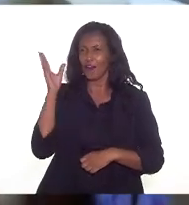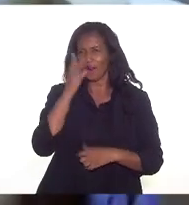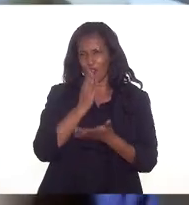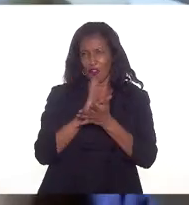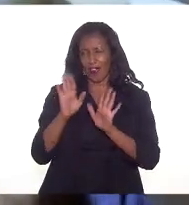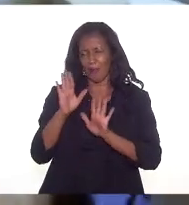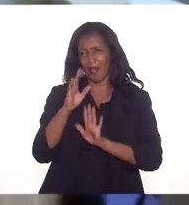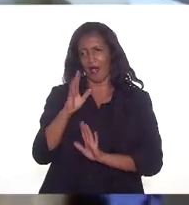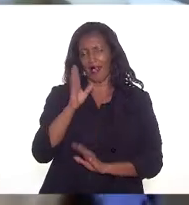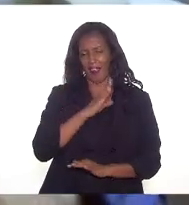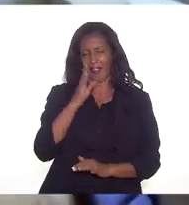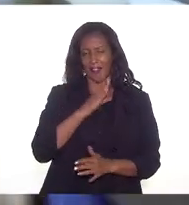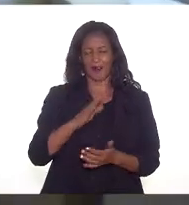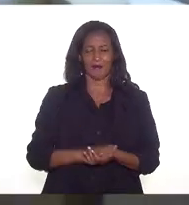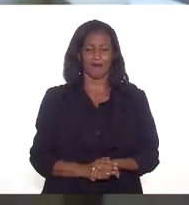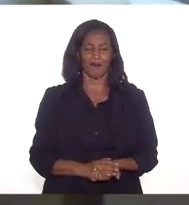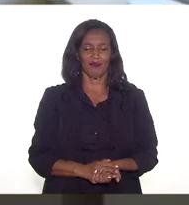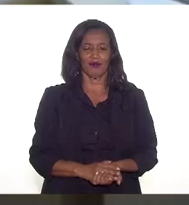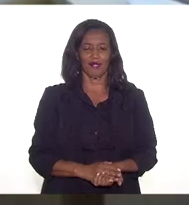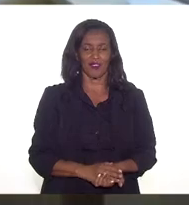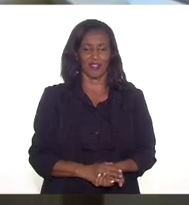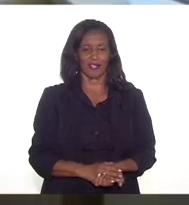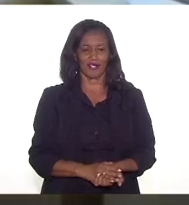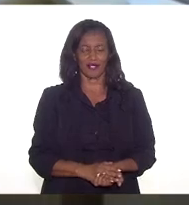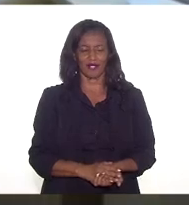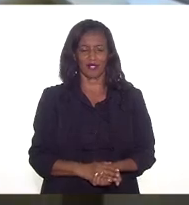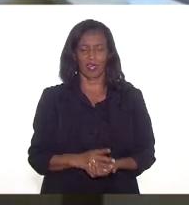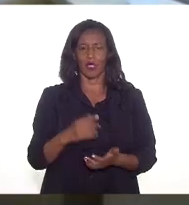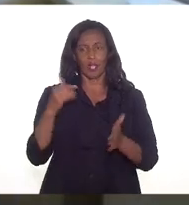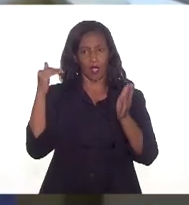Eu vou acabar. Estou brincando, presidente, desculpe. Mas que